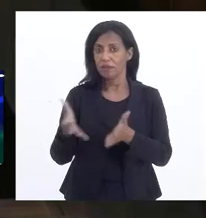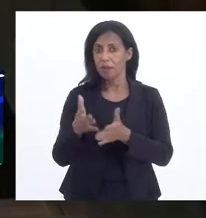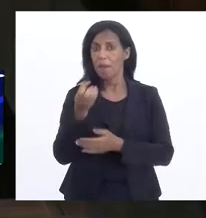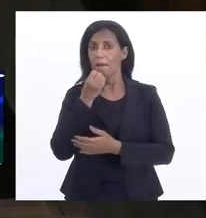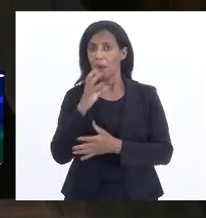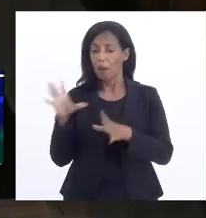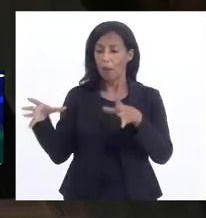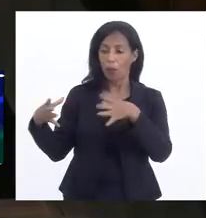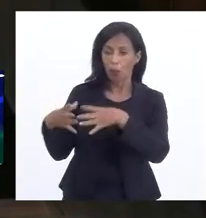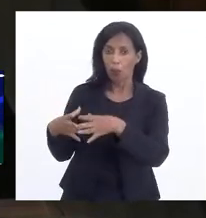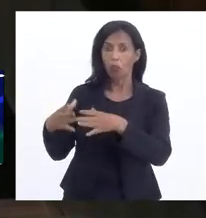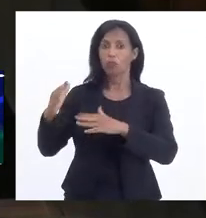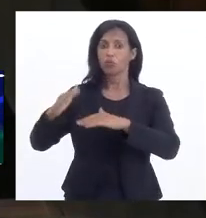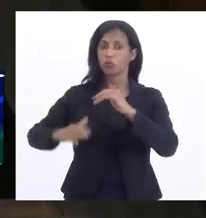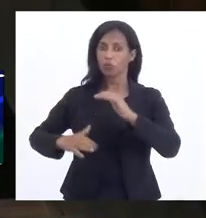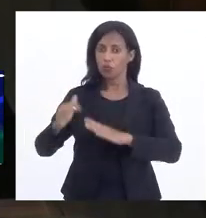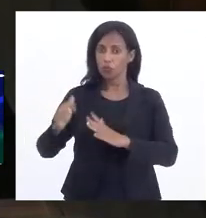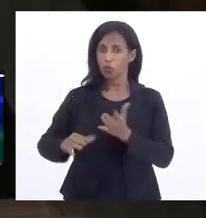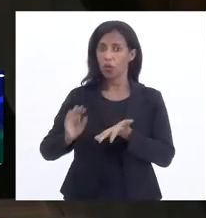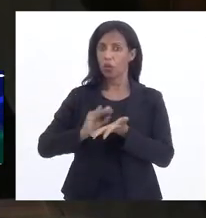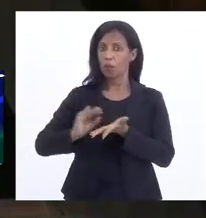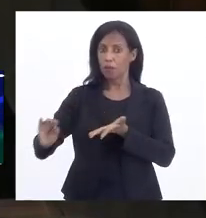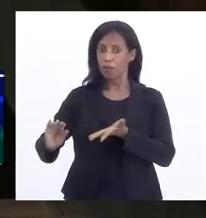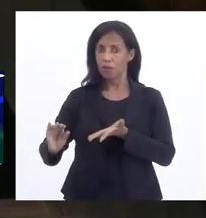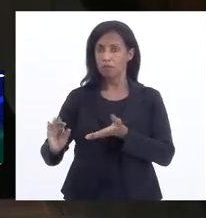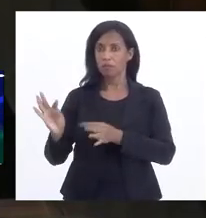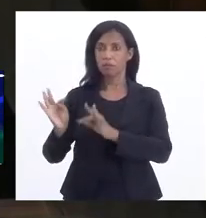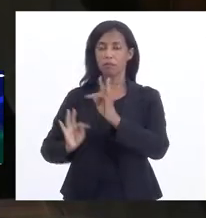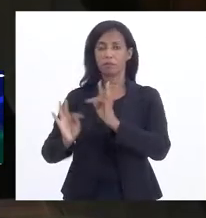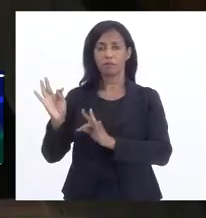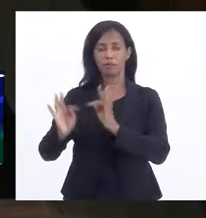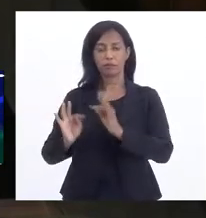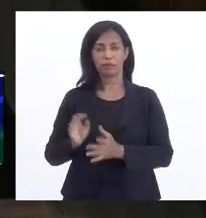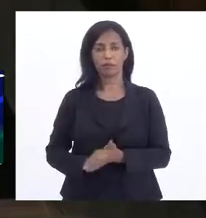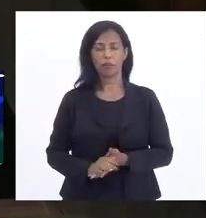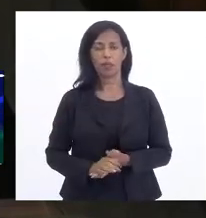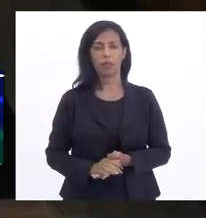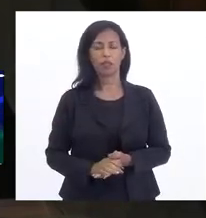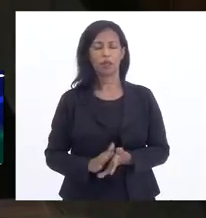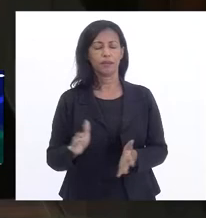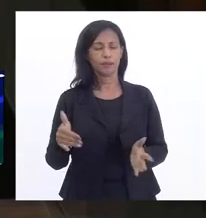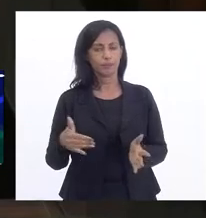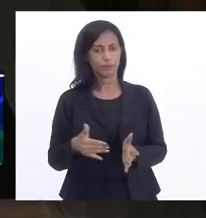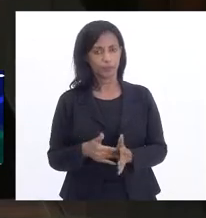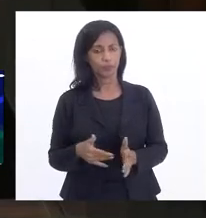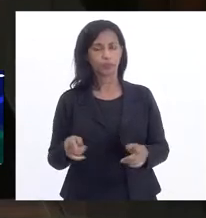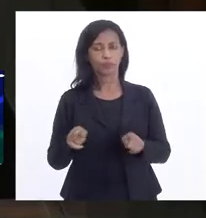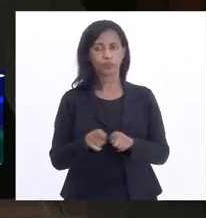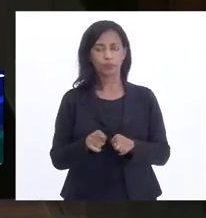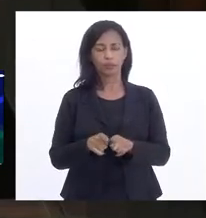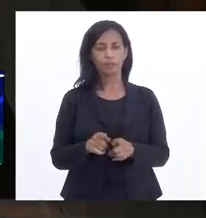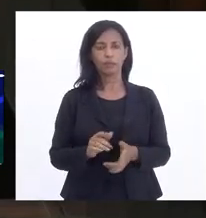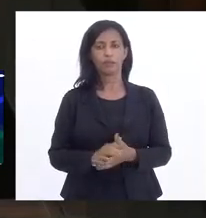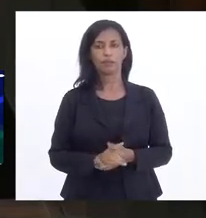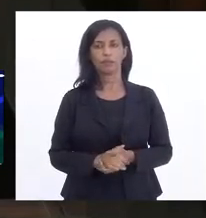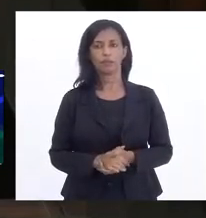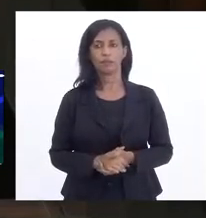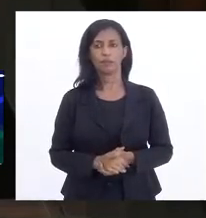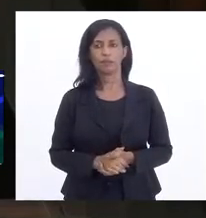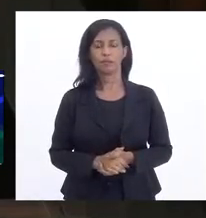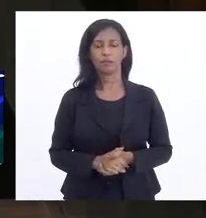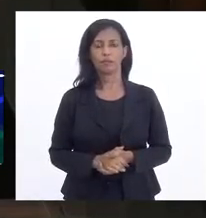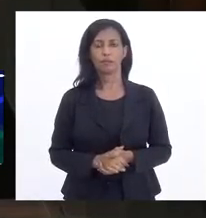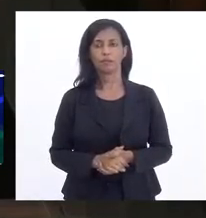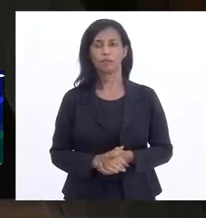parte dos profissionais da educação o benefício do auxílio tecnológico. E, por último, deputada Tia Ju, eu quero também mencionar, de maneira